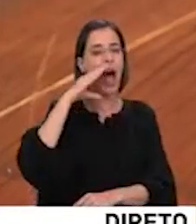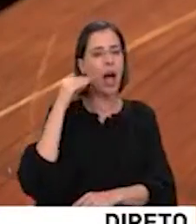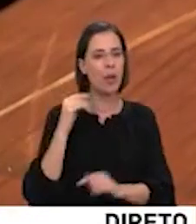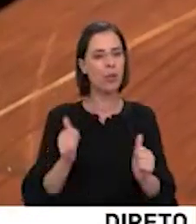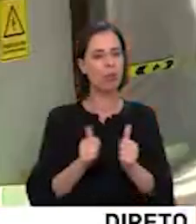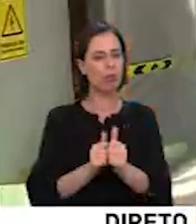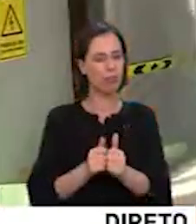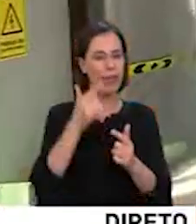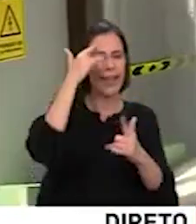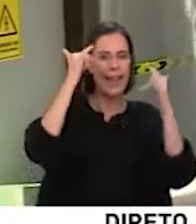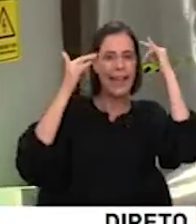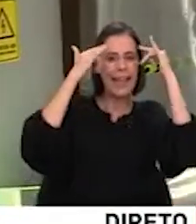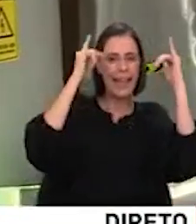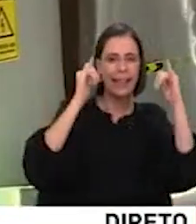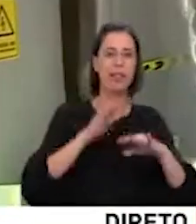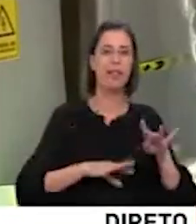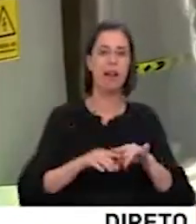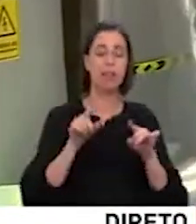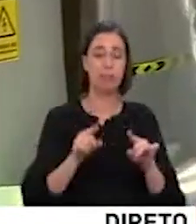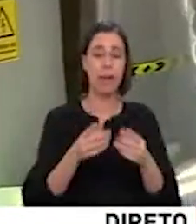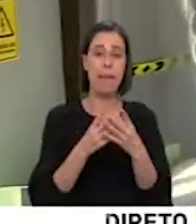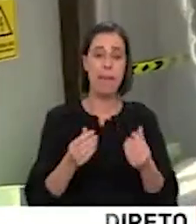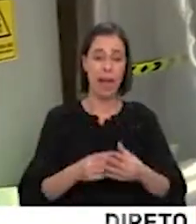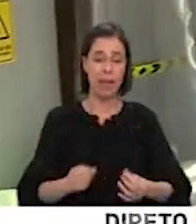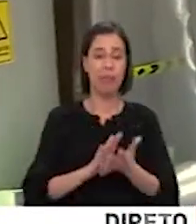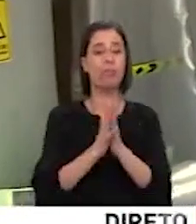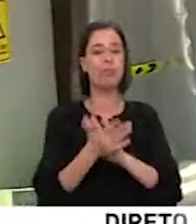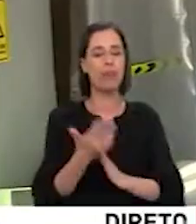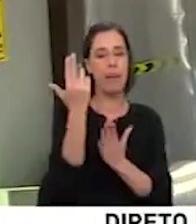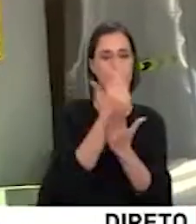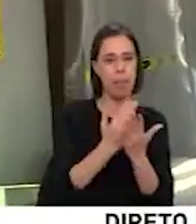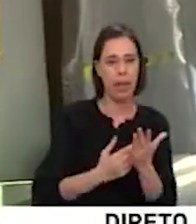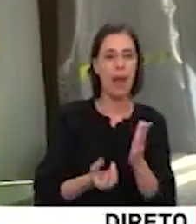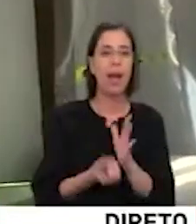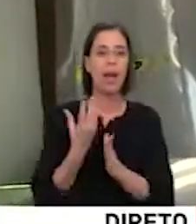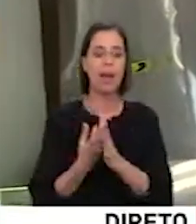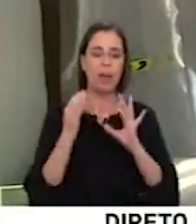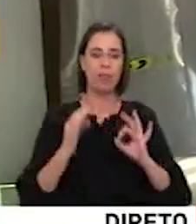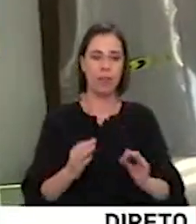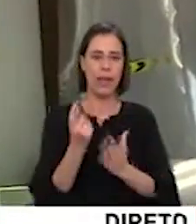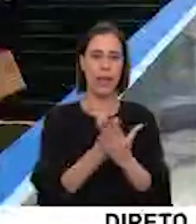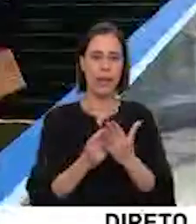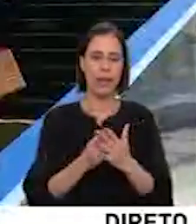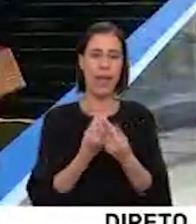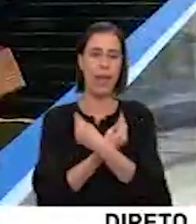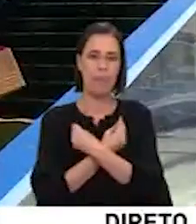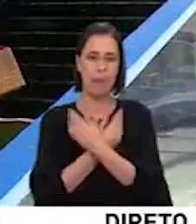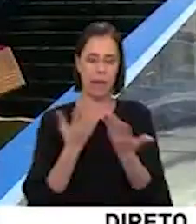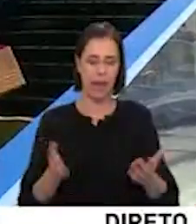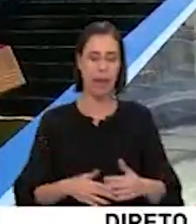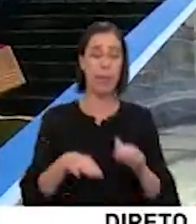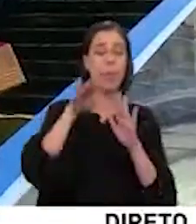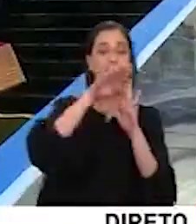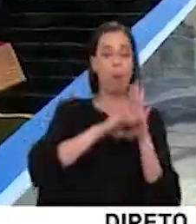com a criatividade, usam através dos materiais recicláveis, pintam e criam o próprio desenho, o próprio brinquedo. Com um